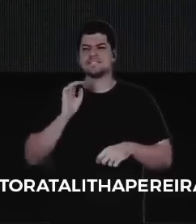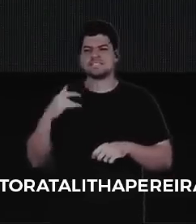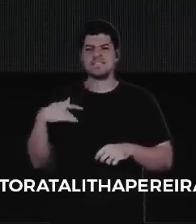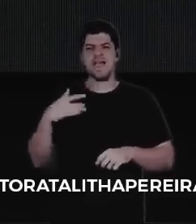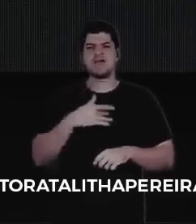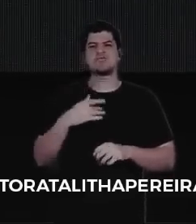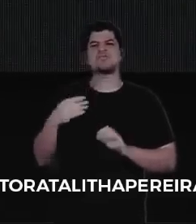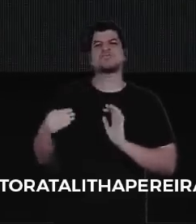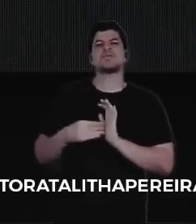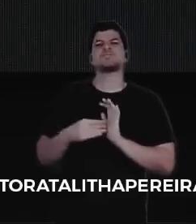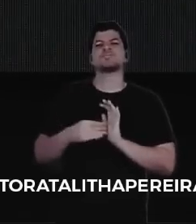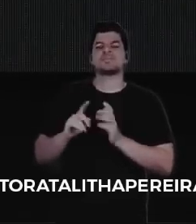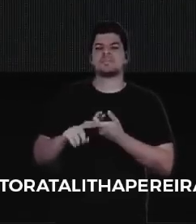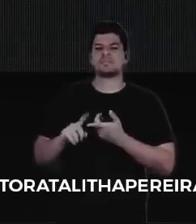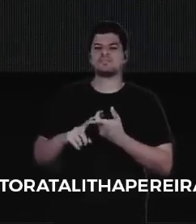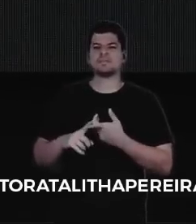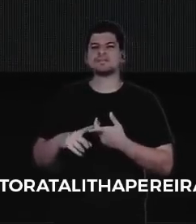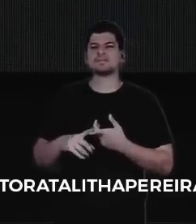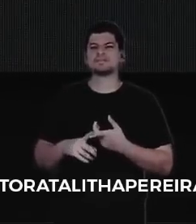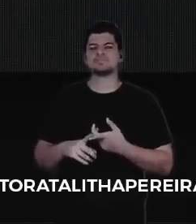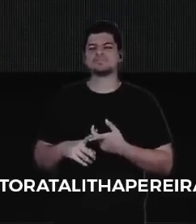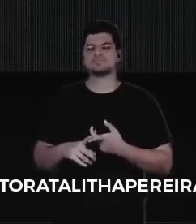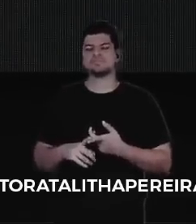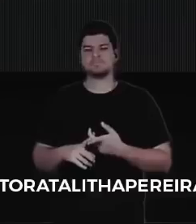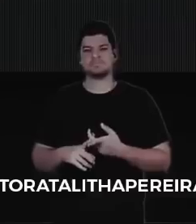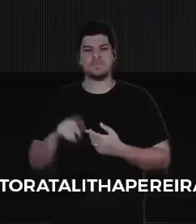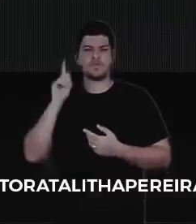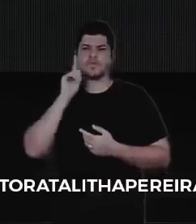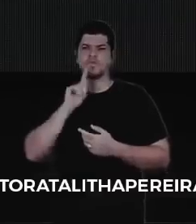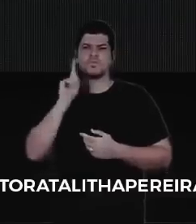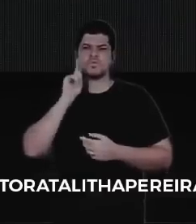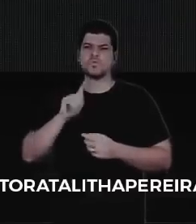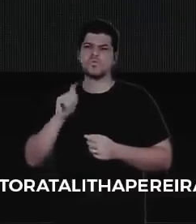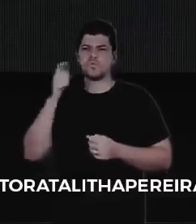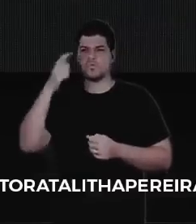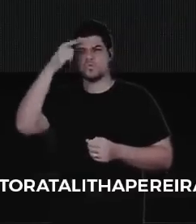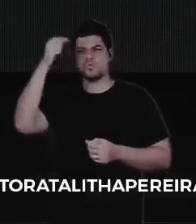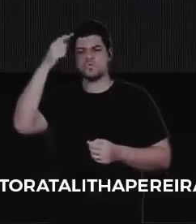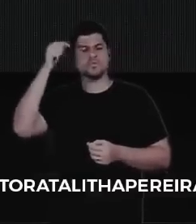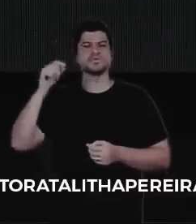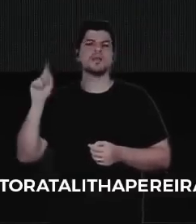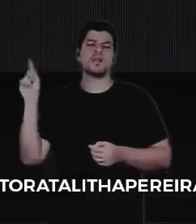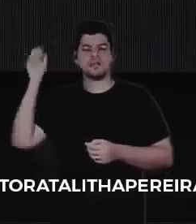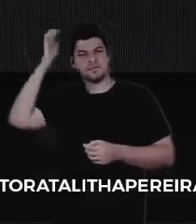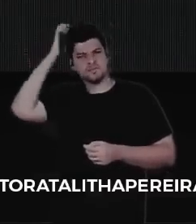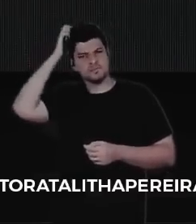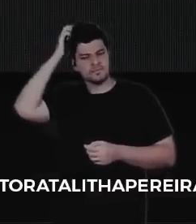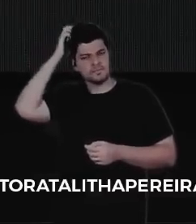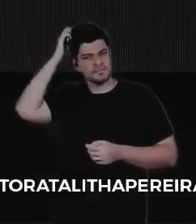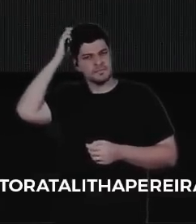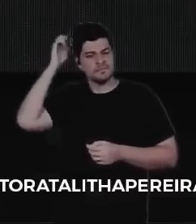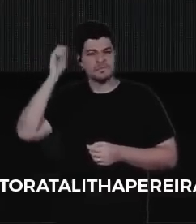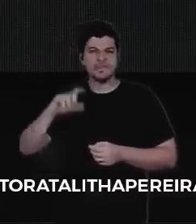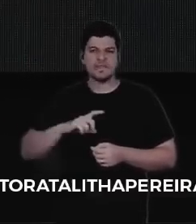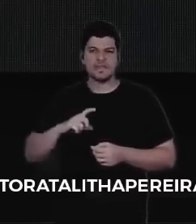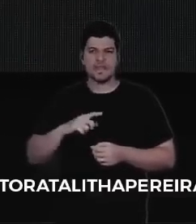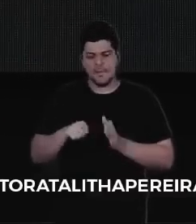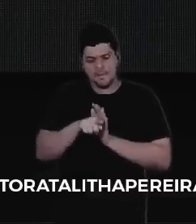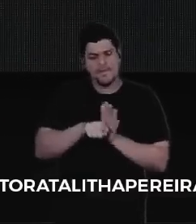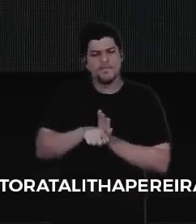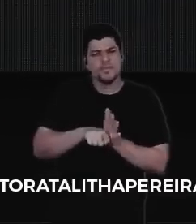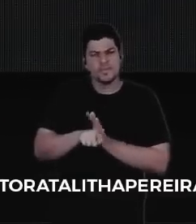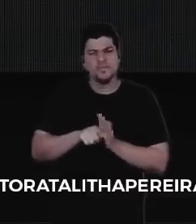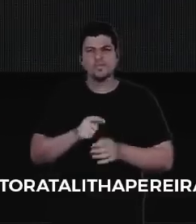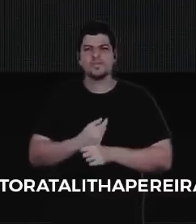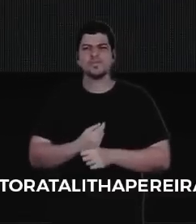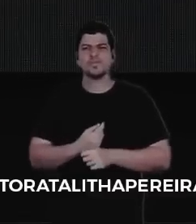também. Na Universidade de Stanford foi feita uma pesquisa e eles disseram que quando você reclama, o